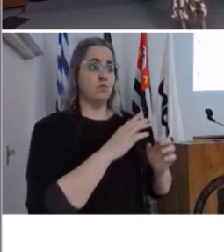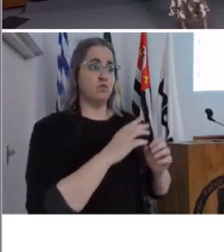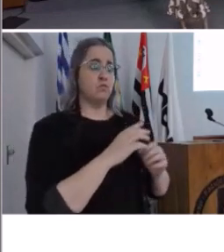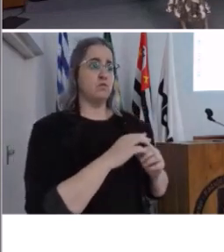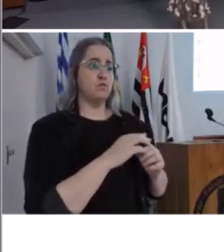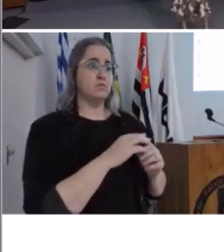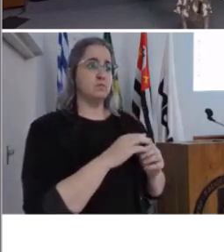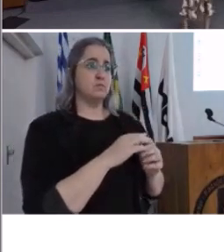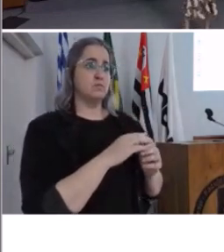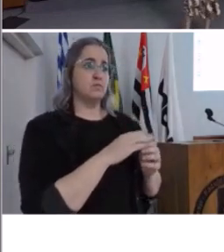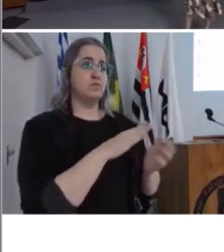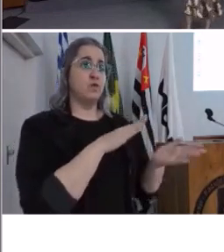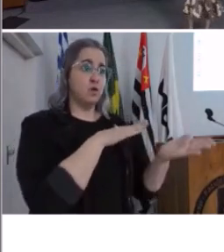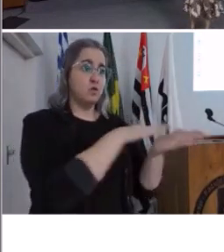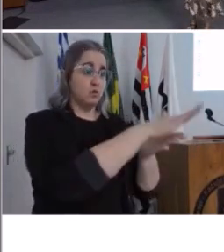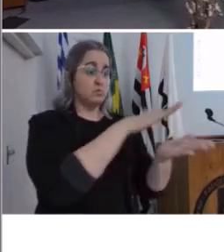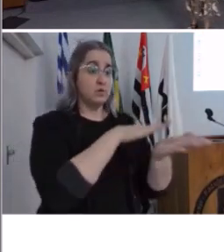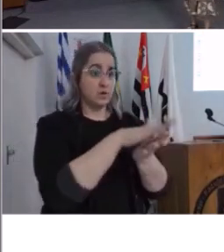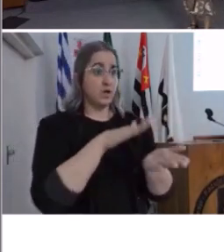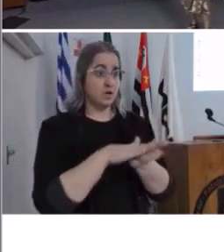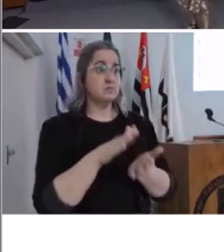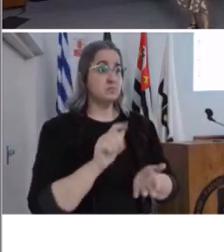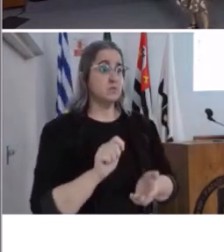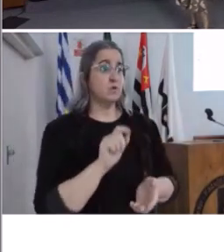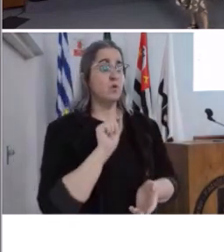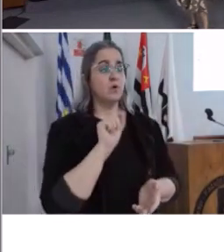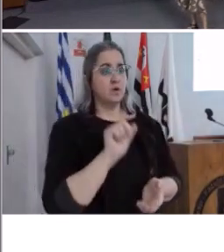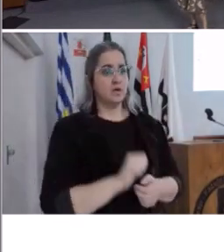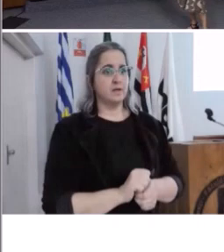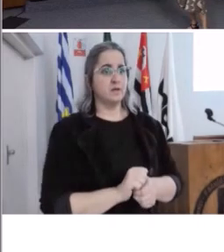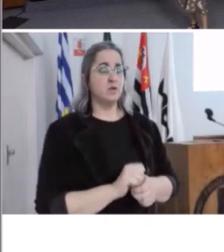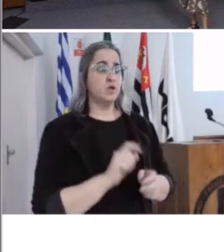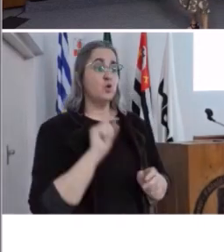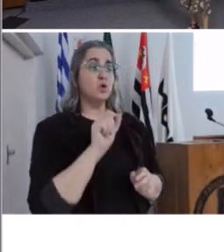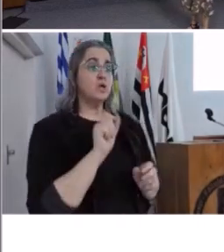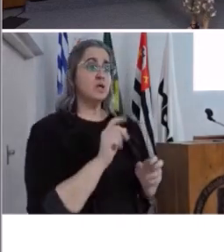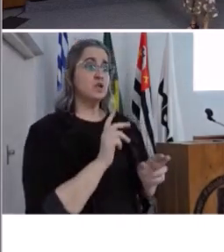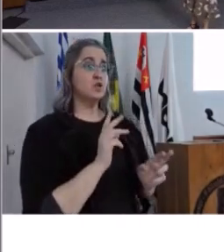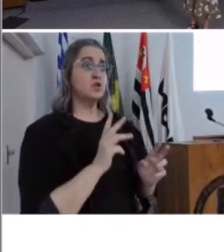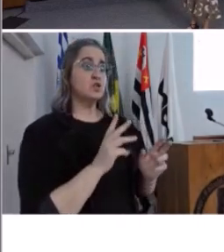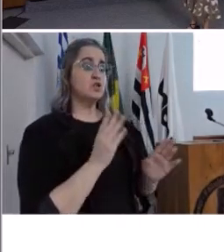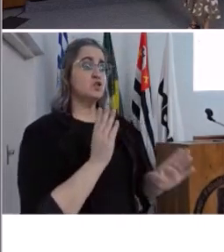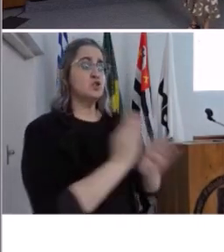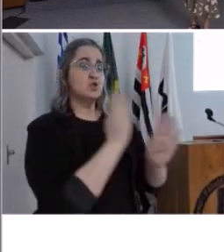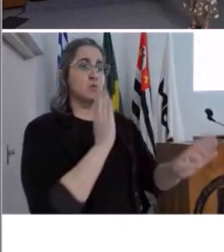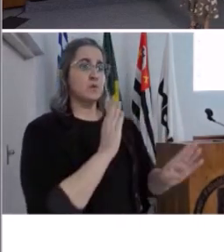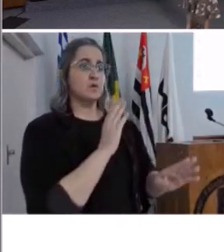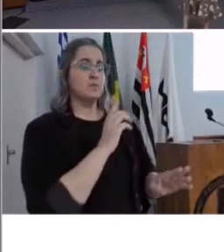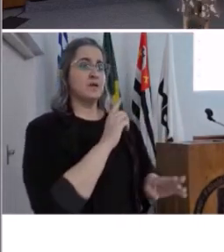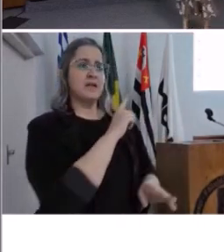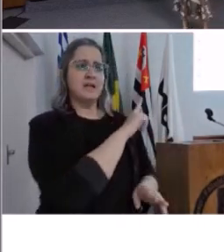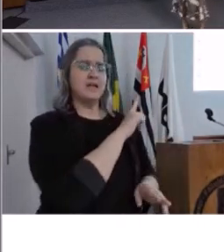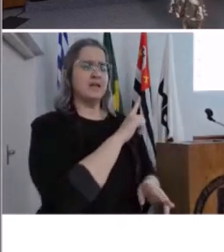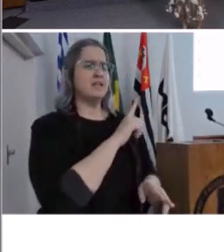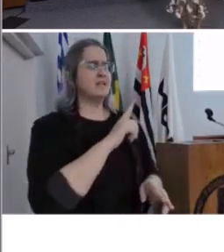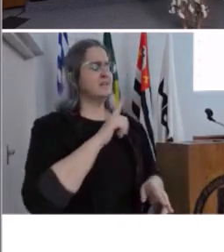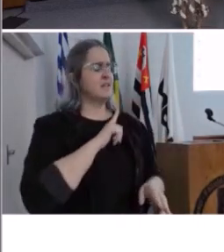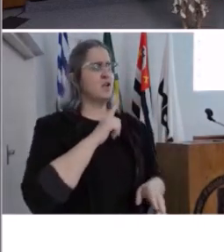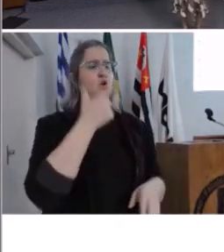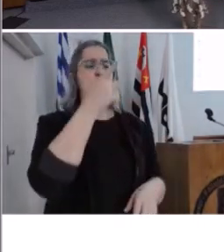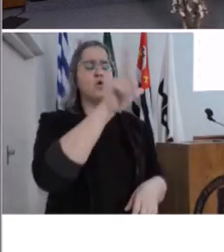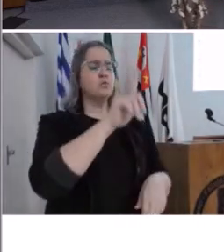INTEC, né, como caso clínico. E o que nós inferimos? Ele deve ter associado alguma discrasia